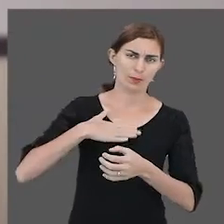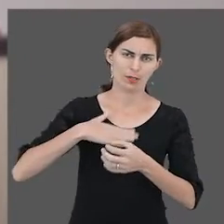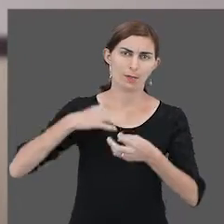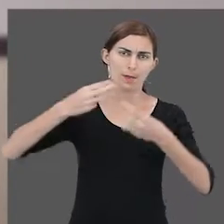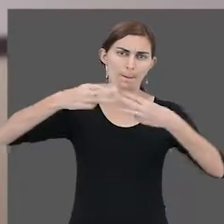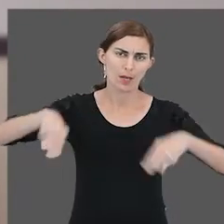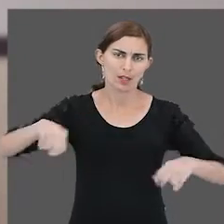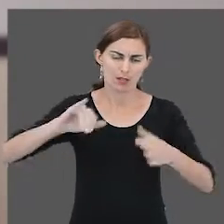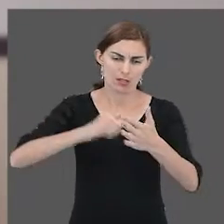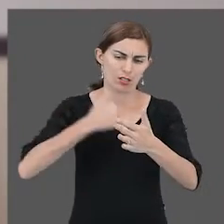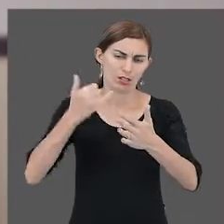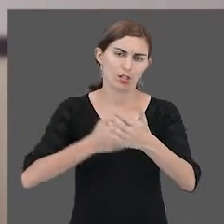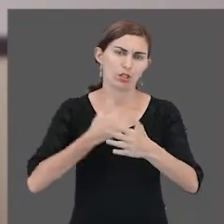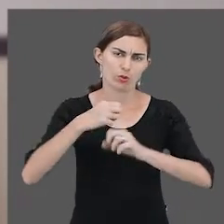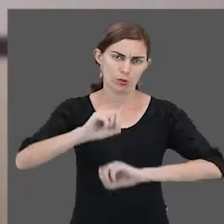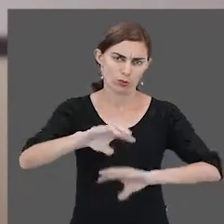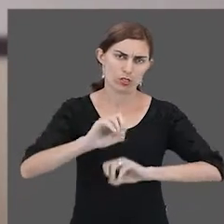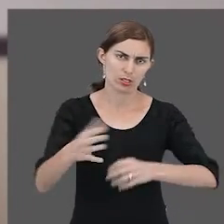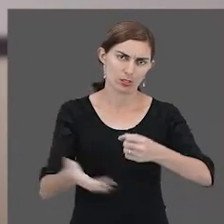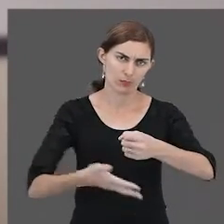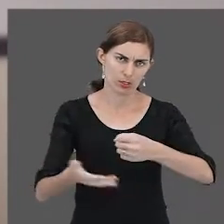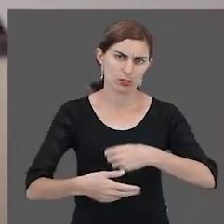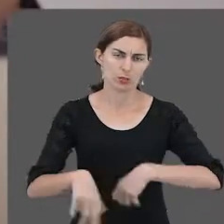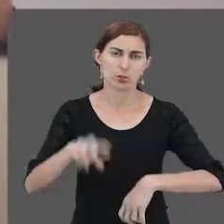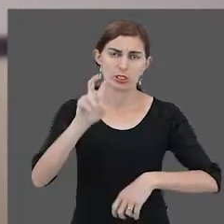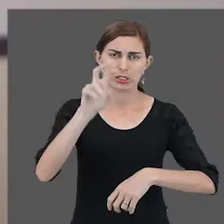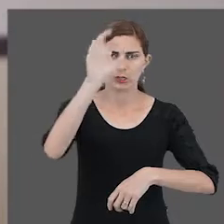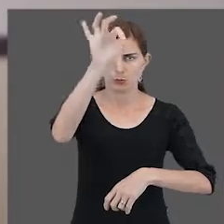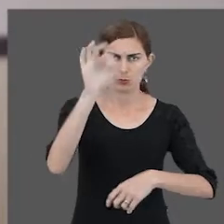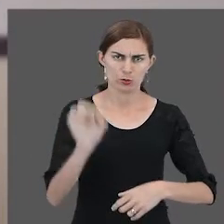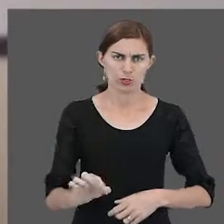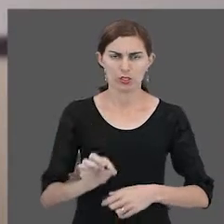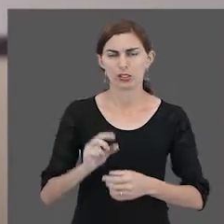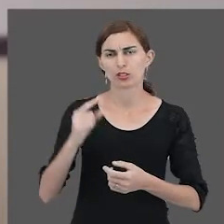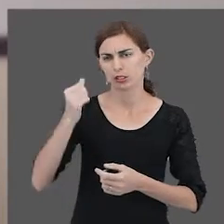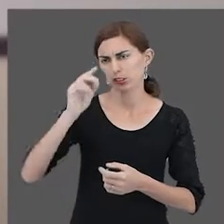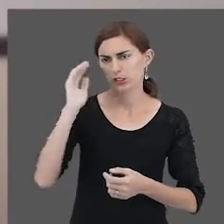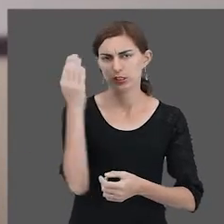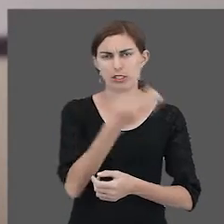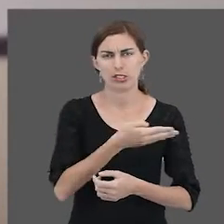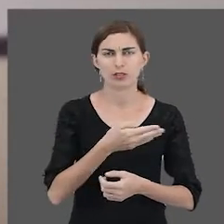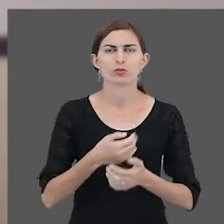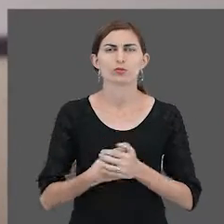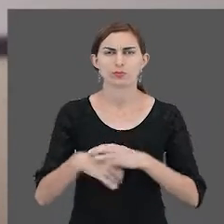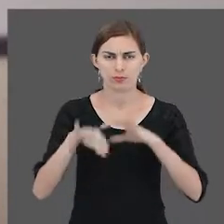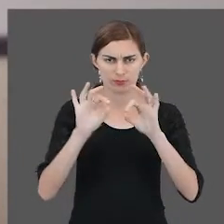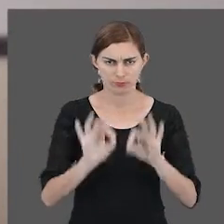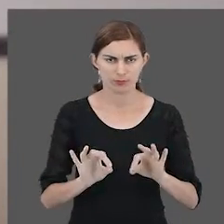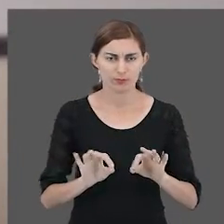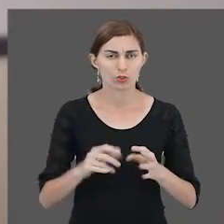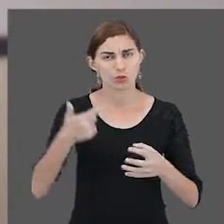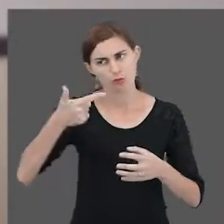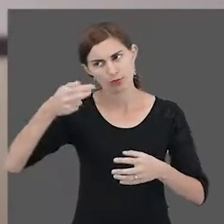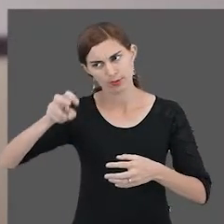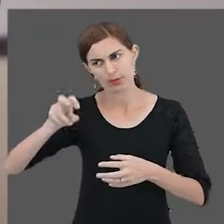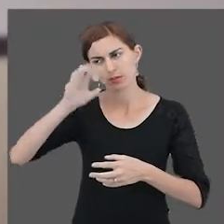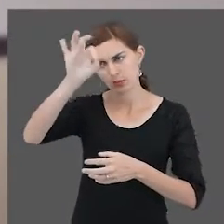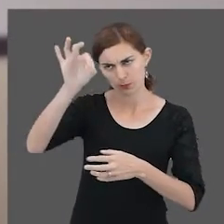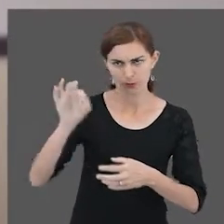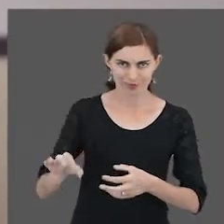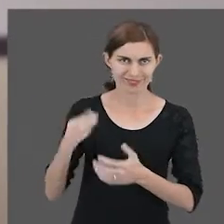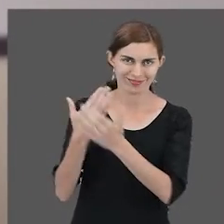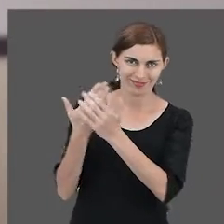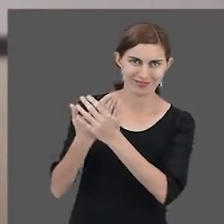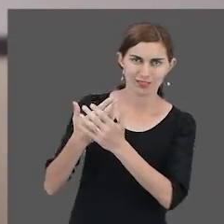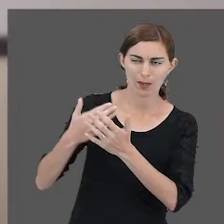na educação básica, que a gente vai ver a seguir. E 5% é aplicado diretamente, certo? Então, dos 25% que a gente